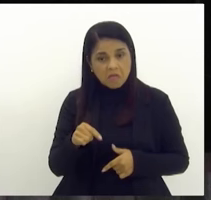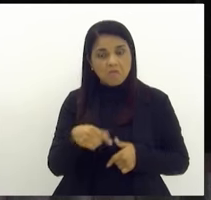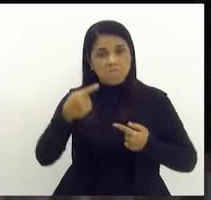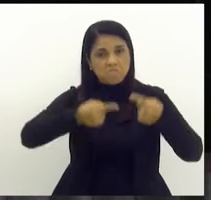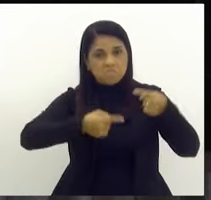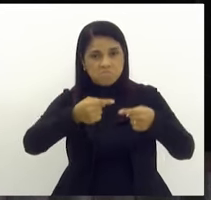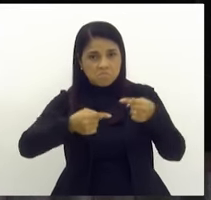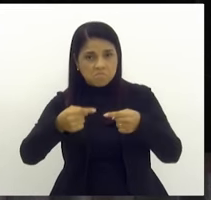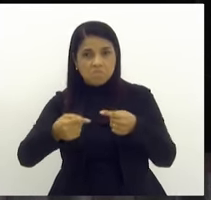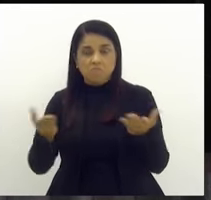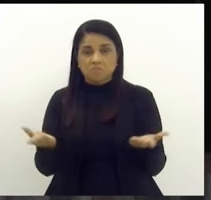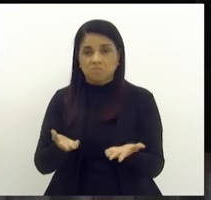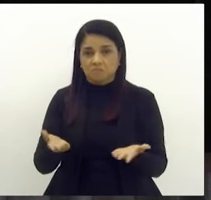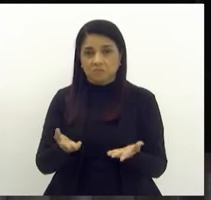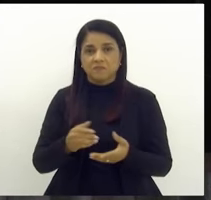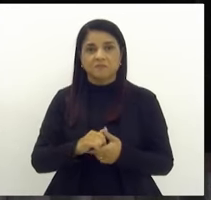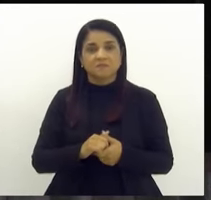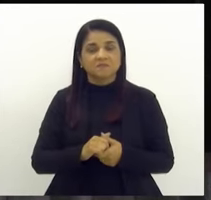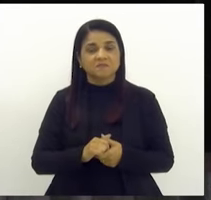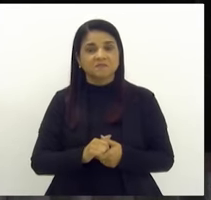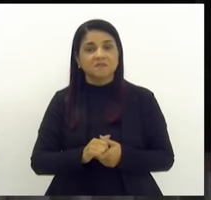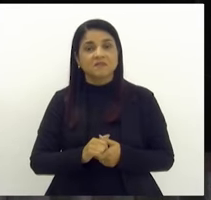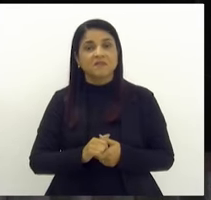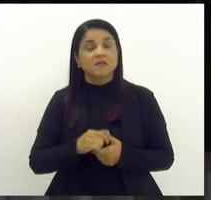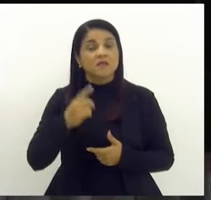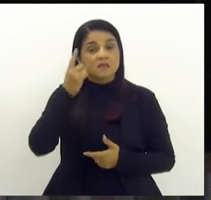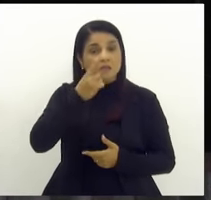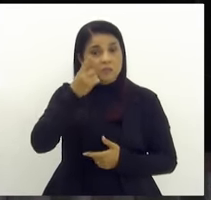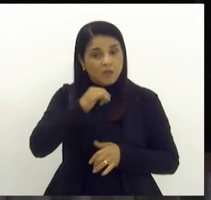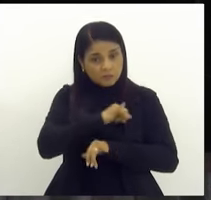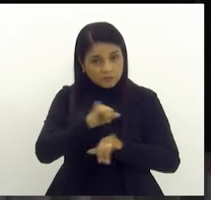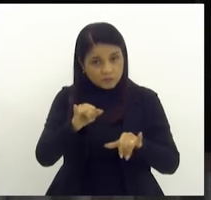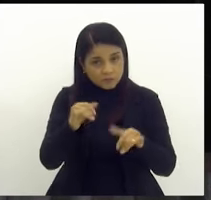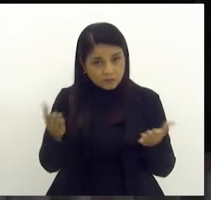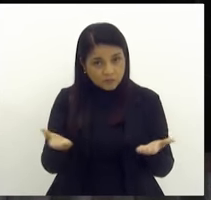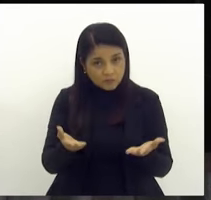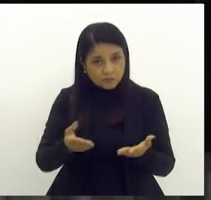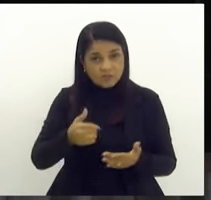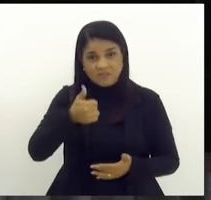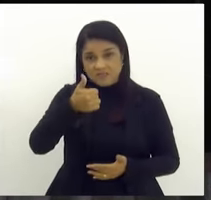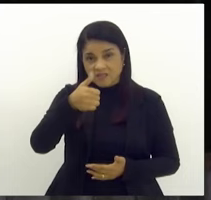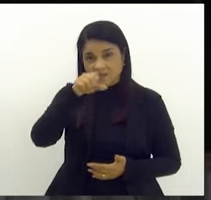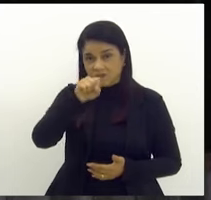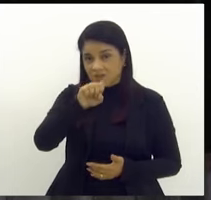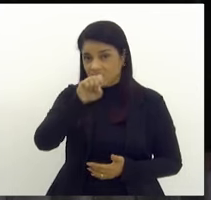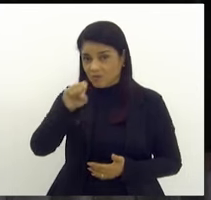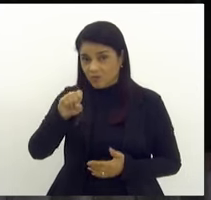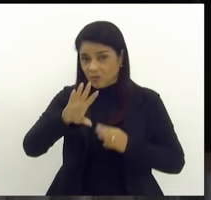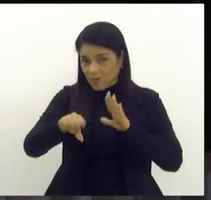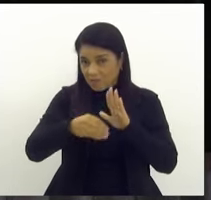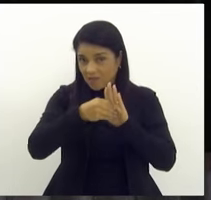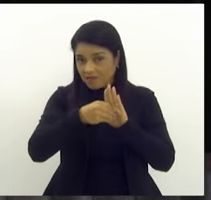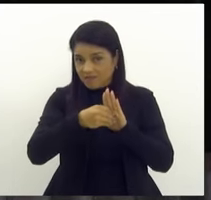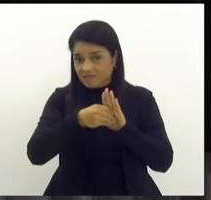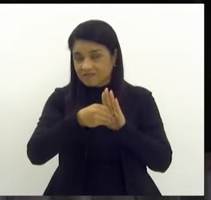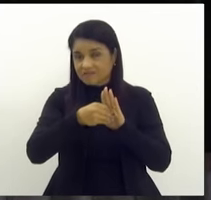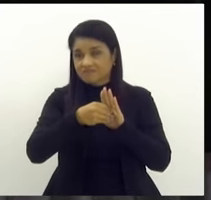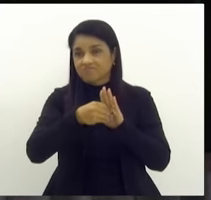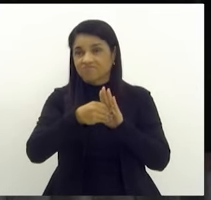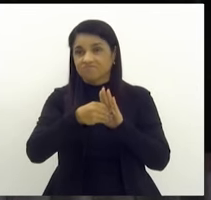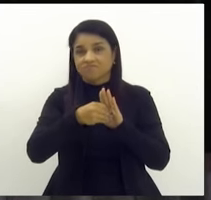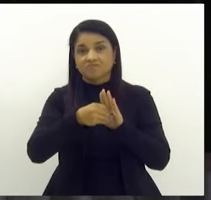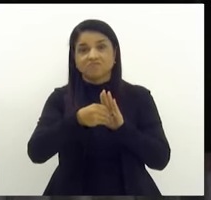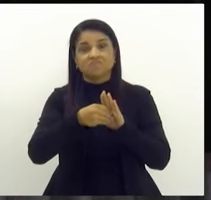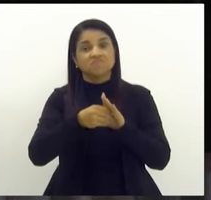dessa questão e dizer pros deputados que estão aqui na casa que nós fizemos 188 emendas pode ter certeza que pouquíssimas serão